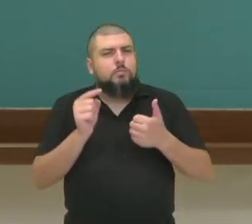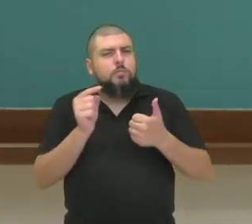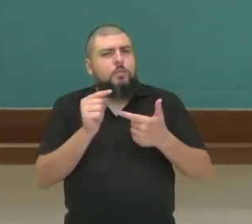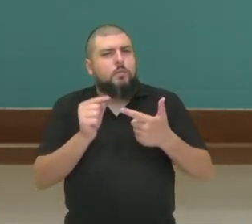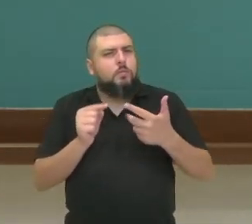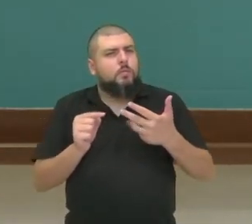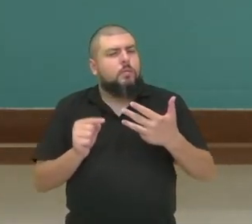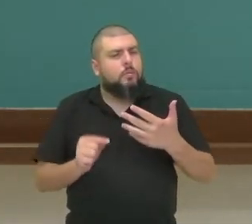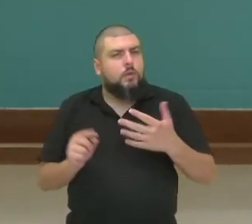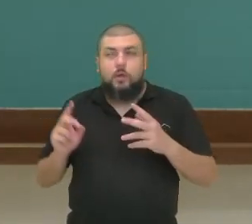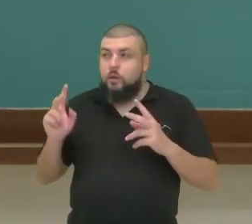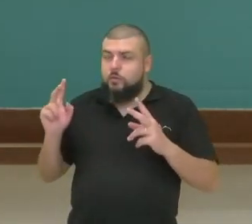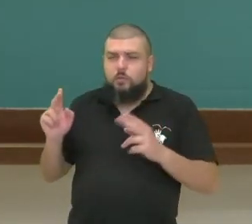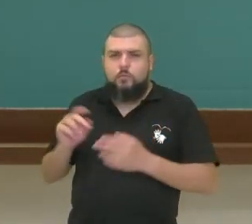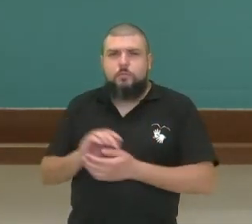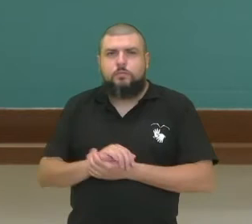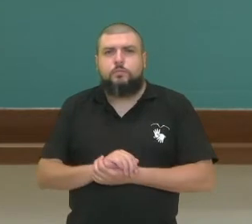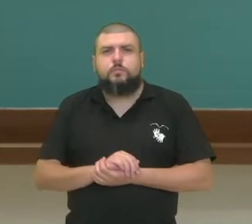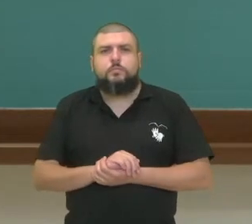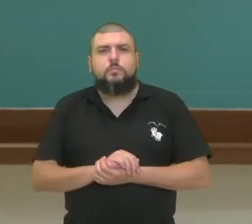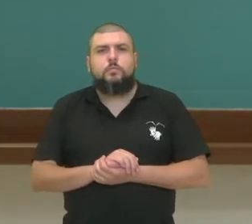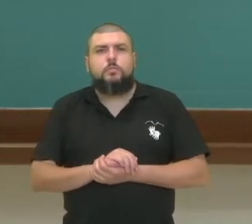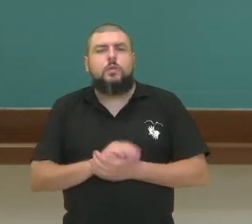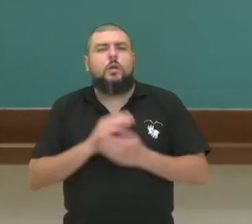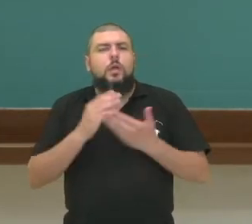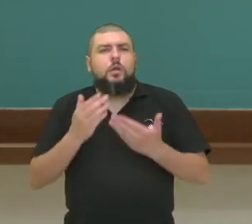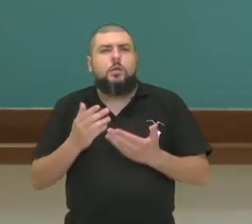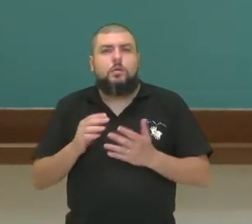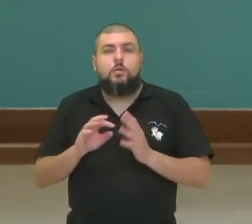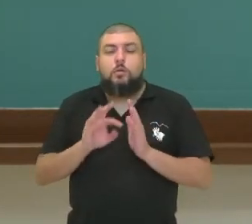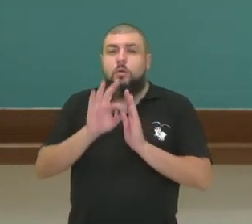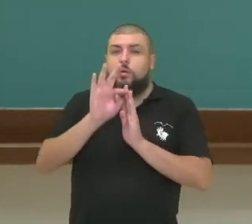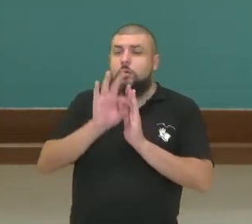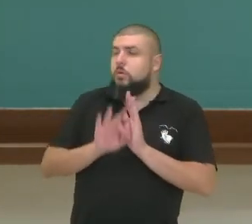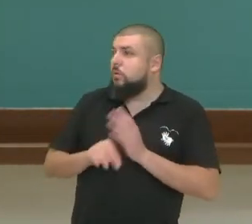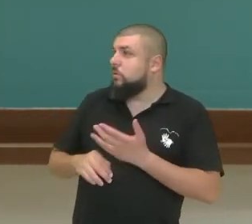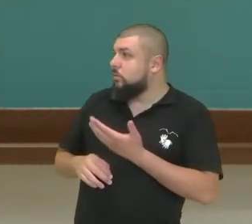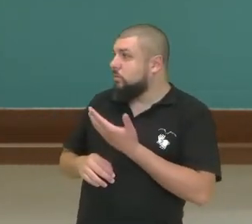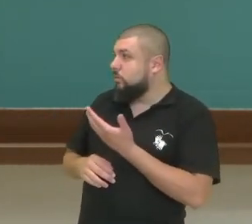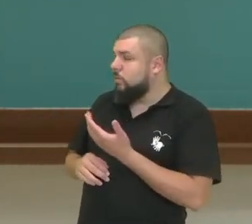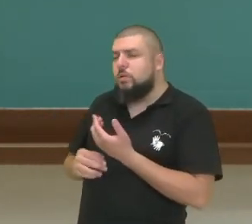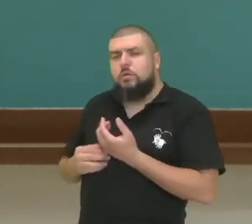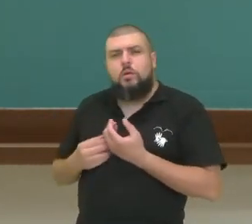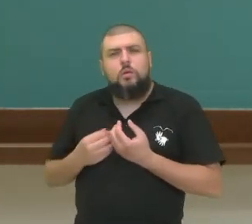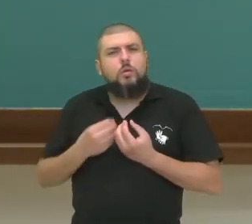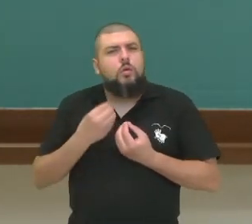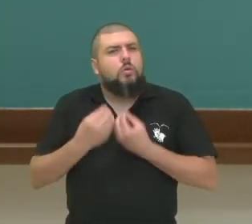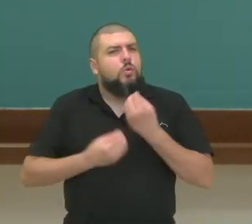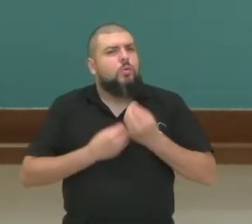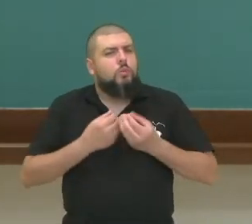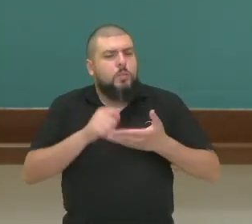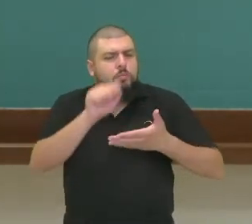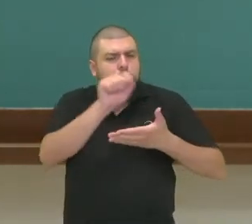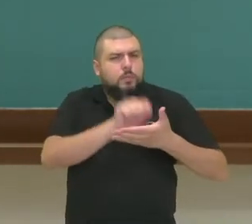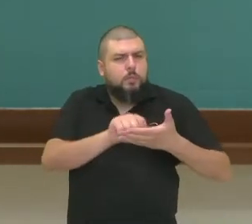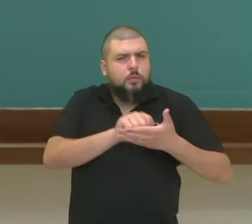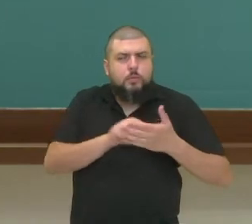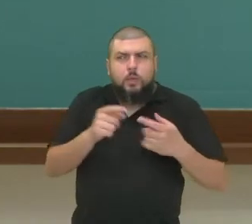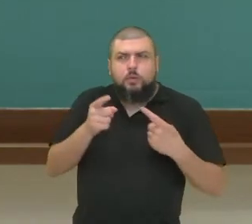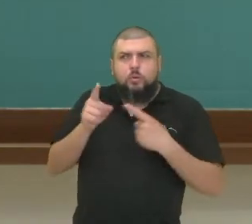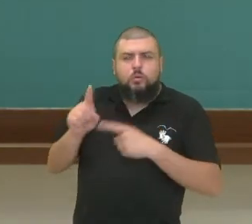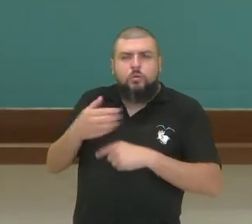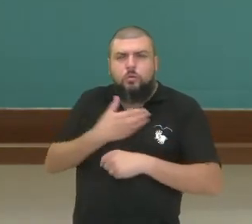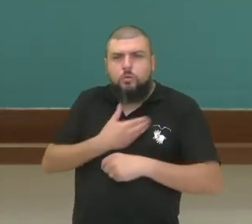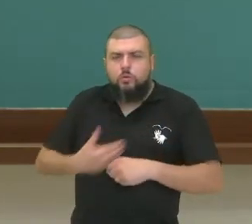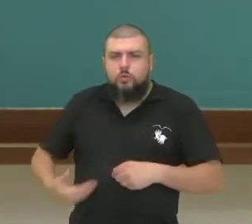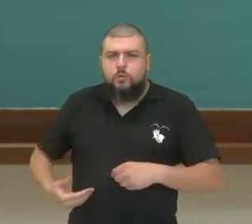foi questionado. Então, identifique qual crítica ao contexto dos anos de 1960 e 70 que o autor faz nesse trecho. Minha